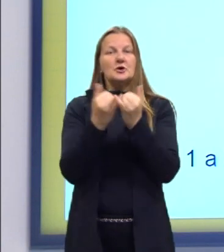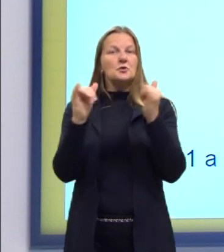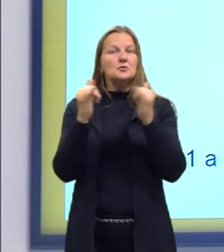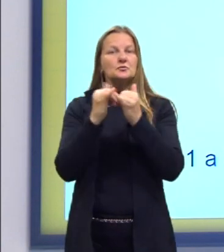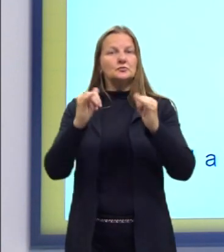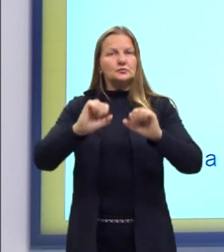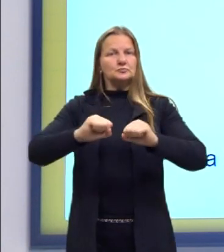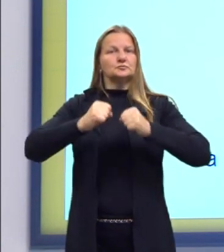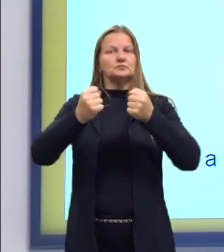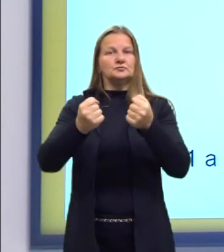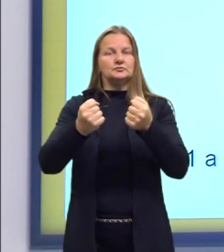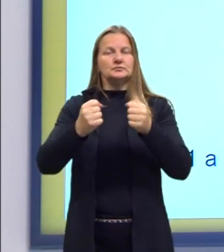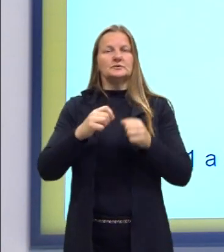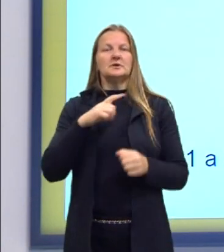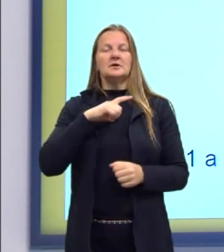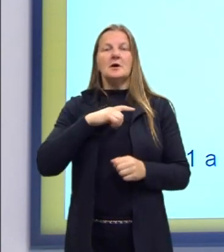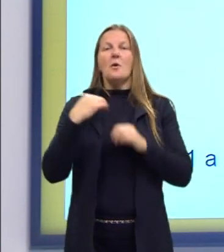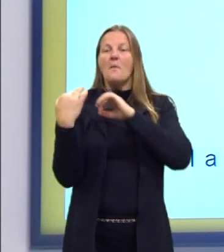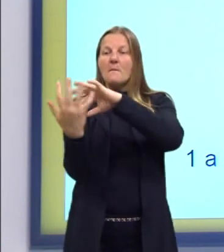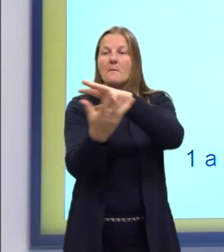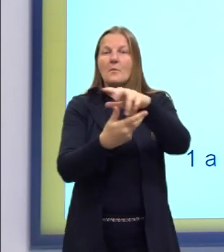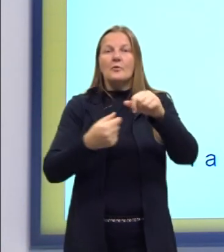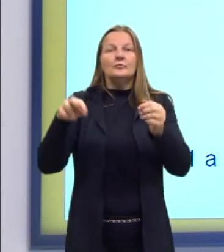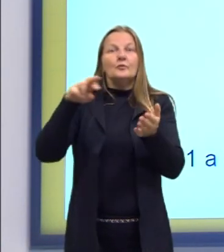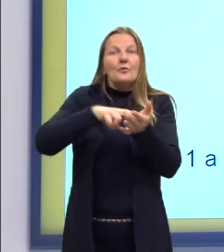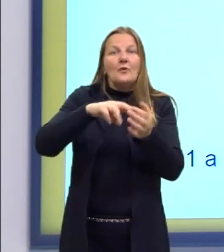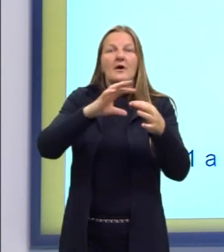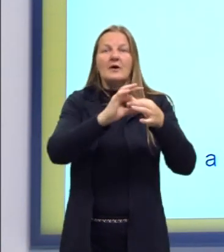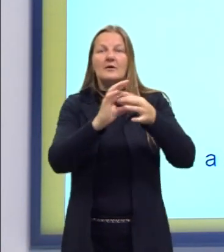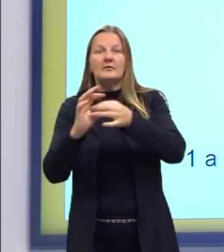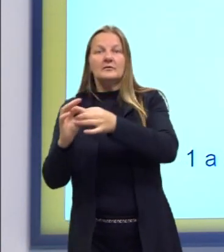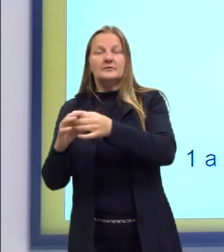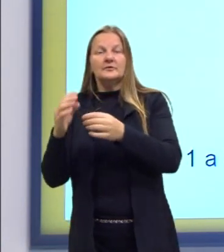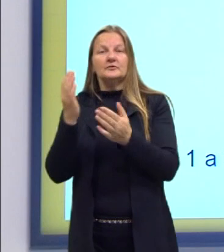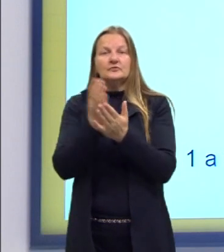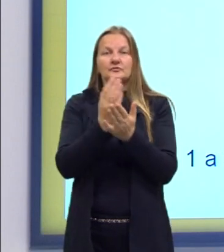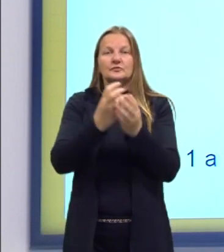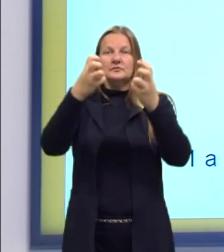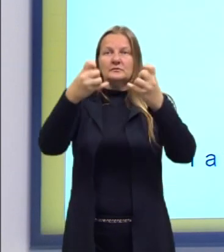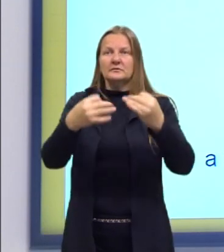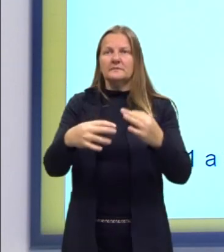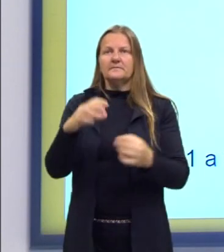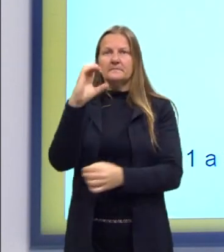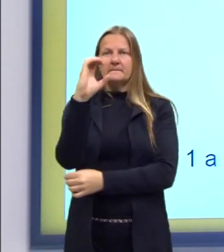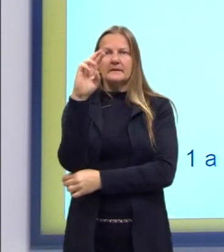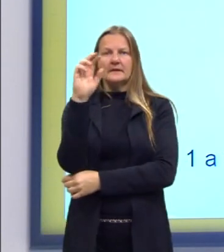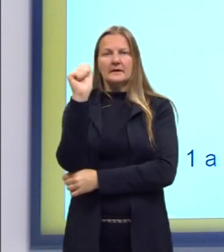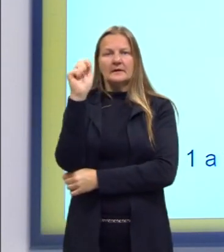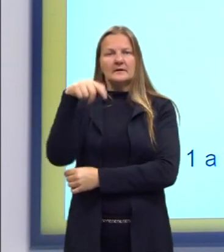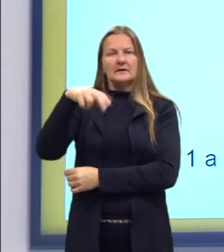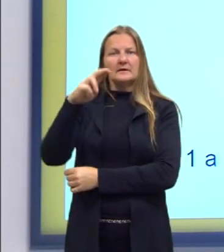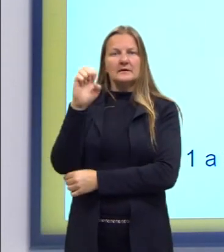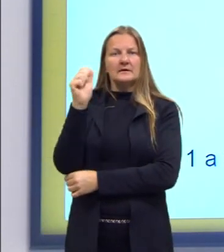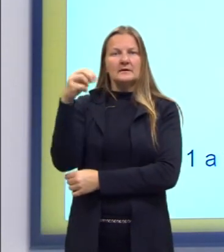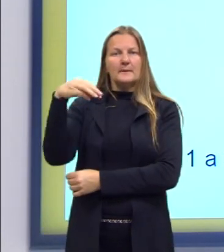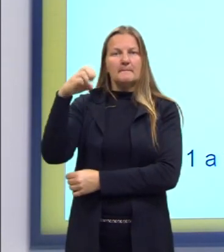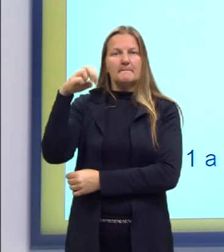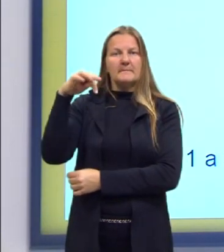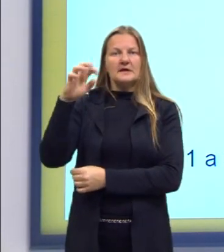do mundo moderno por quê Porque através do craqueamento e aqui é o craqueamento é